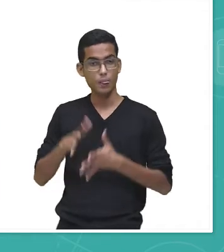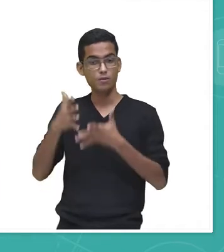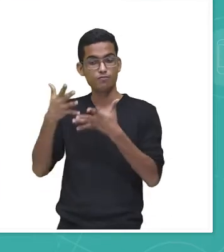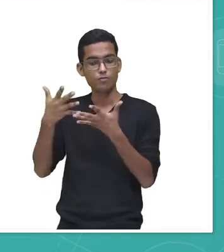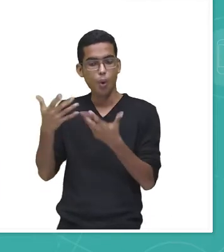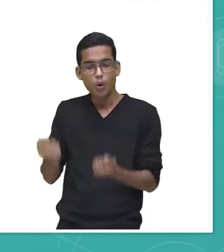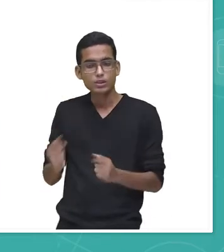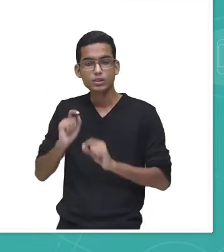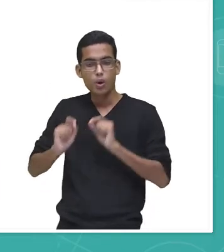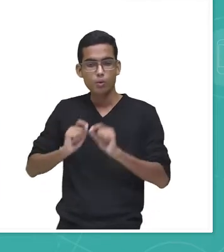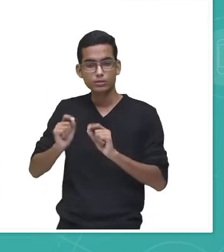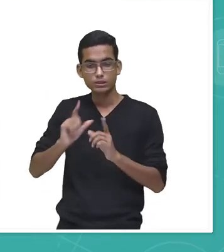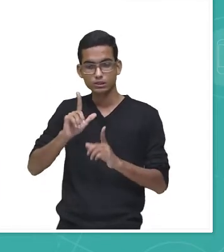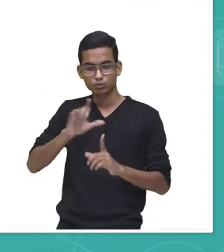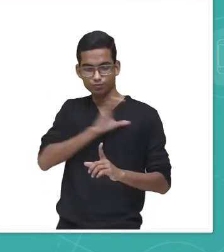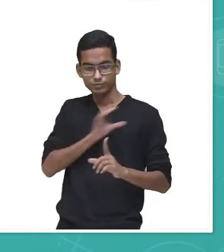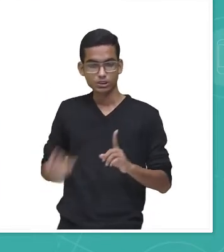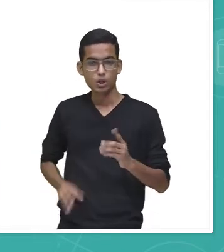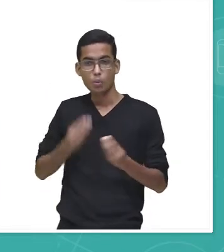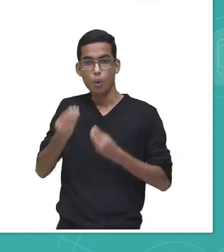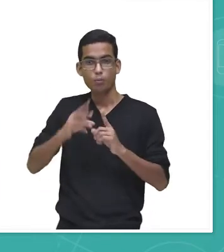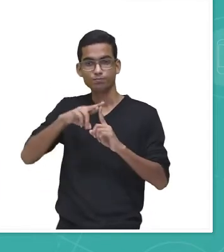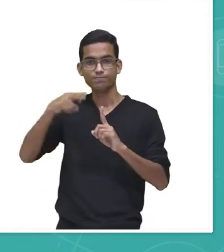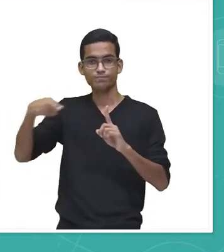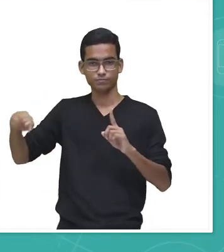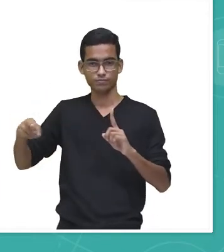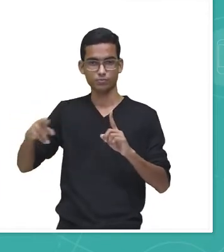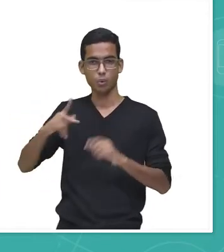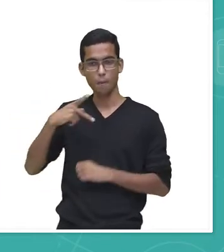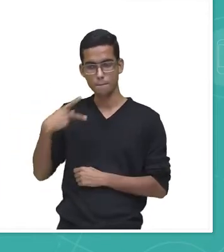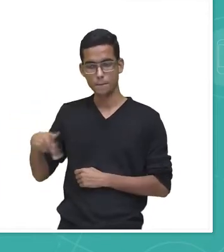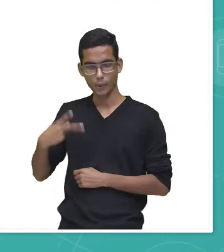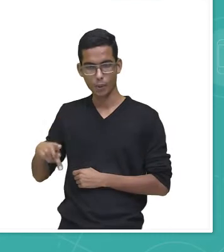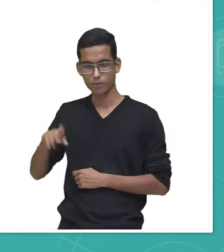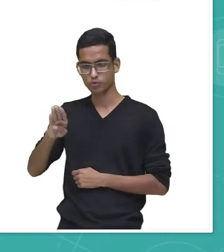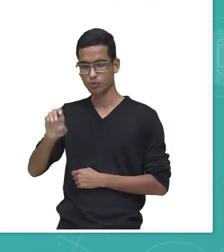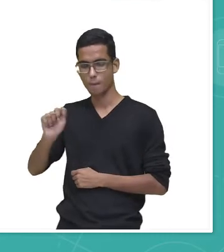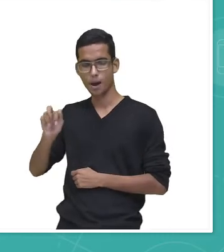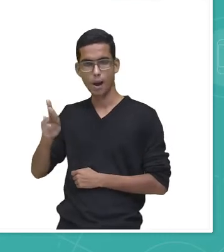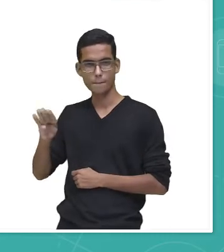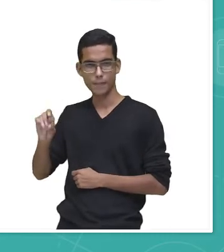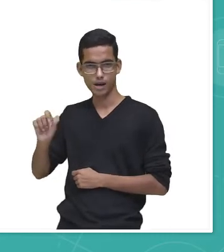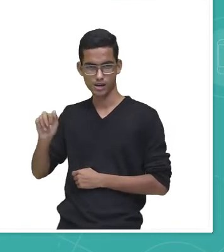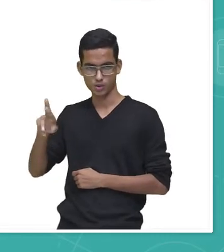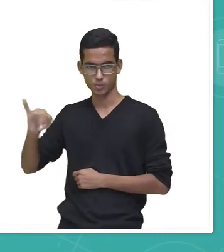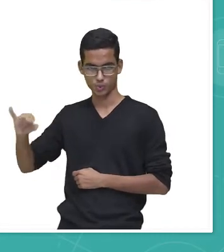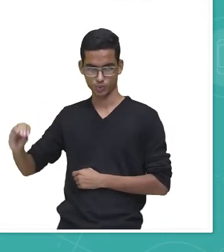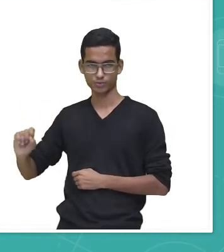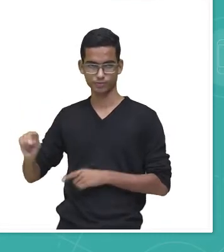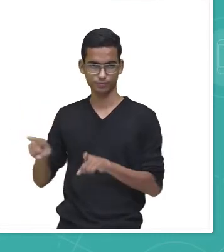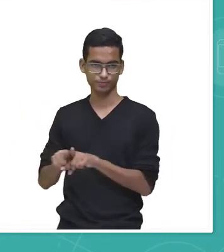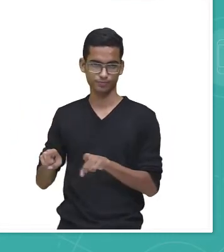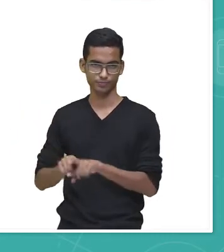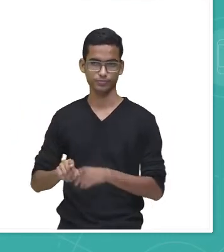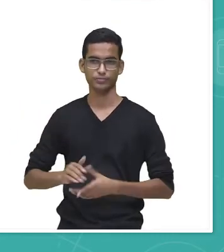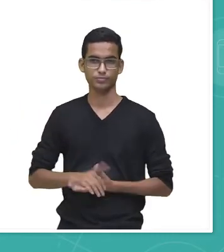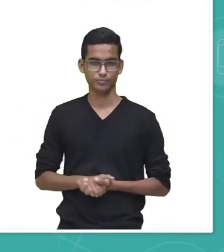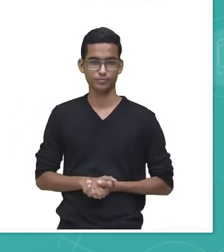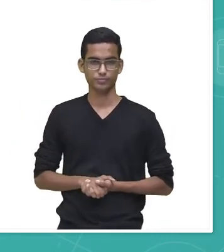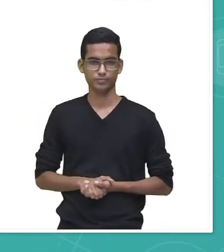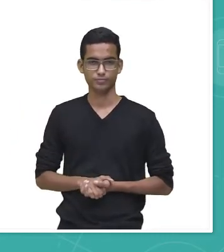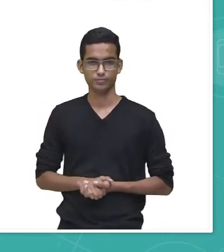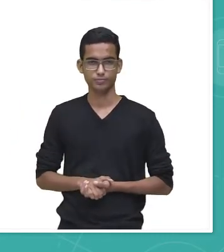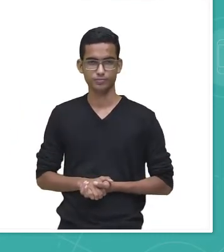sua religião. Então, quanto mais cristãos, mais poder a igreja vai ter sobre essas pessoas. E a igreja, gente, ela era